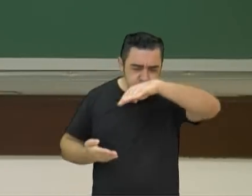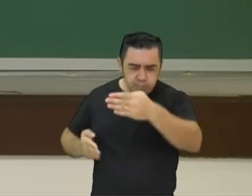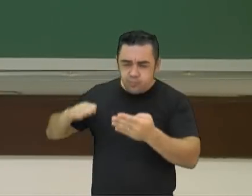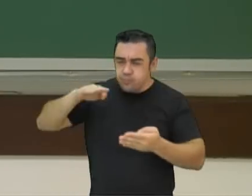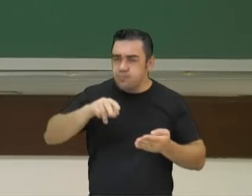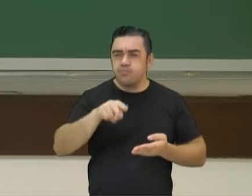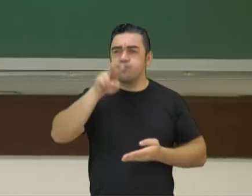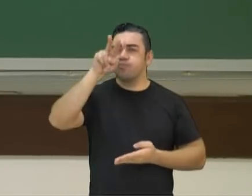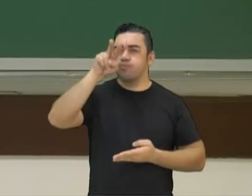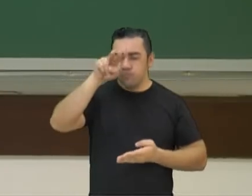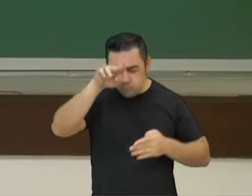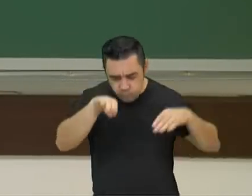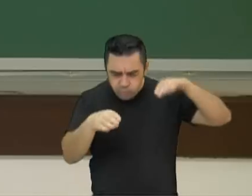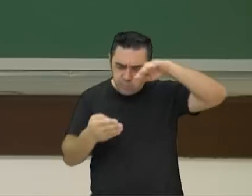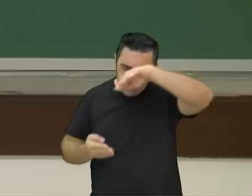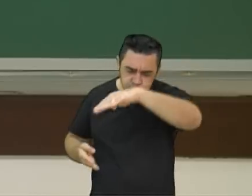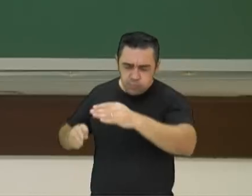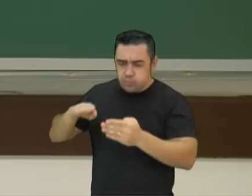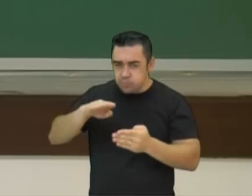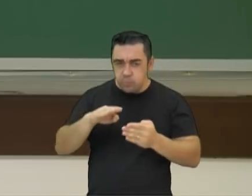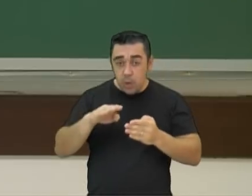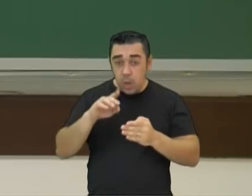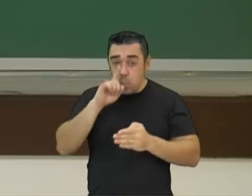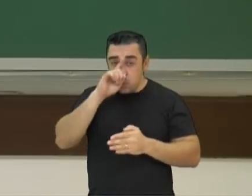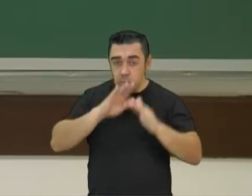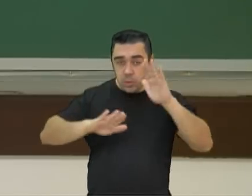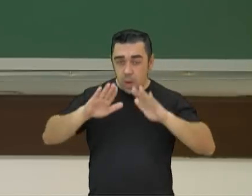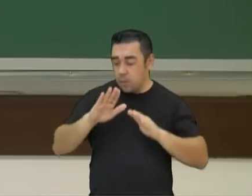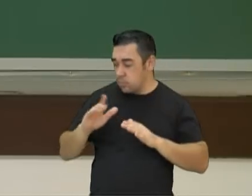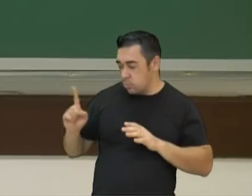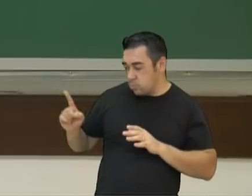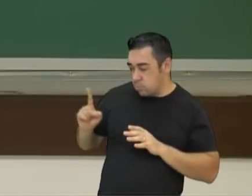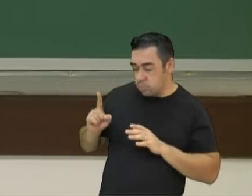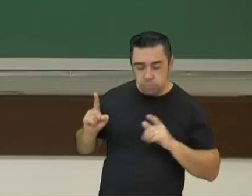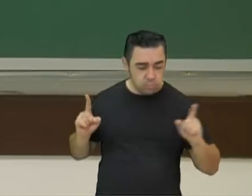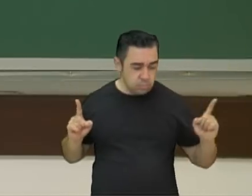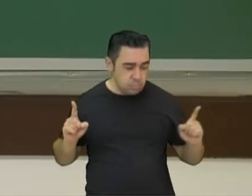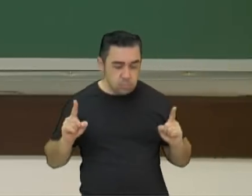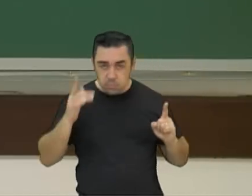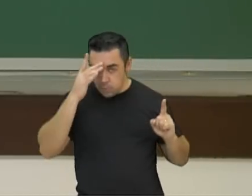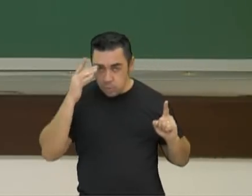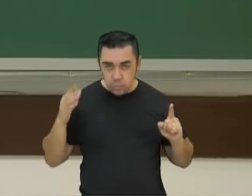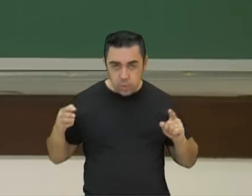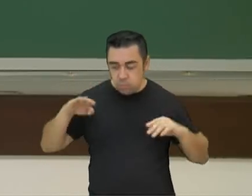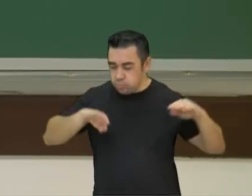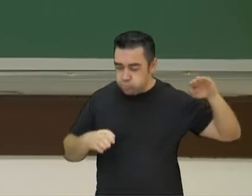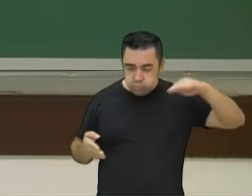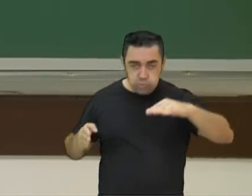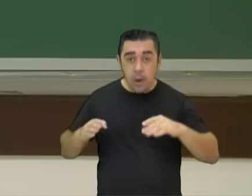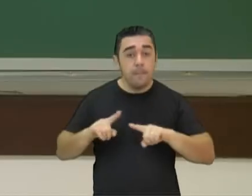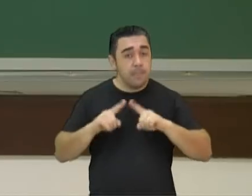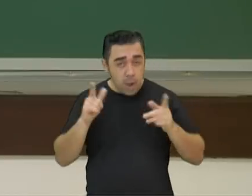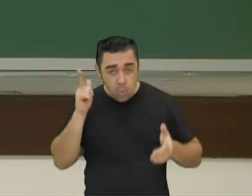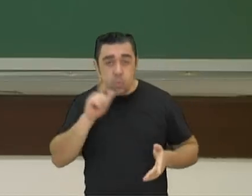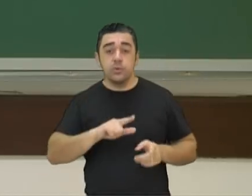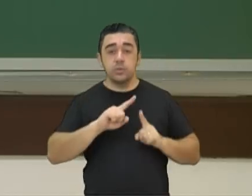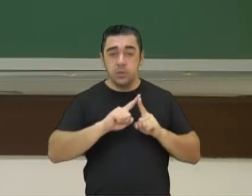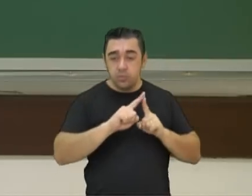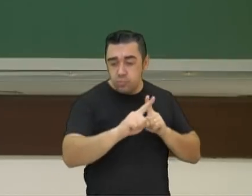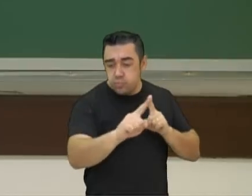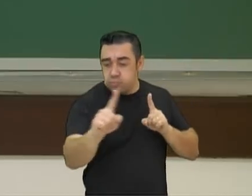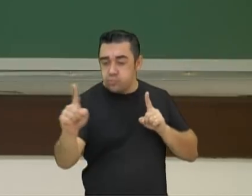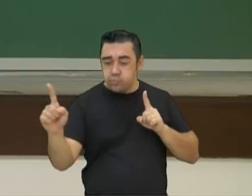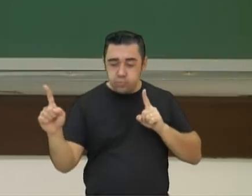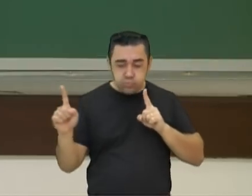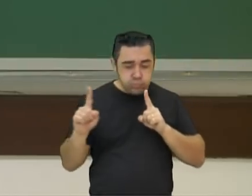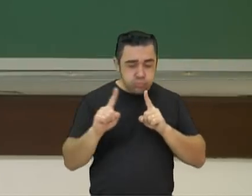os outros nadadores e só vencer o percurso já é uma grande vitória, tá?